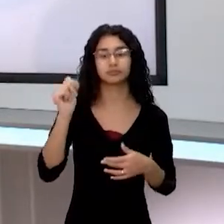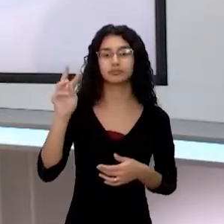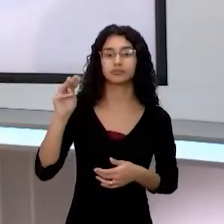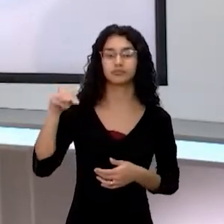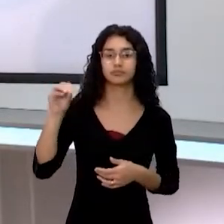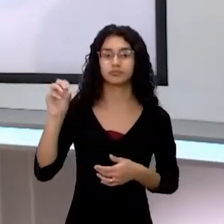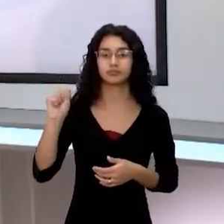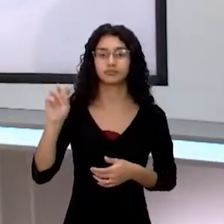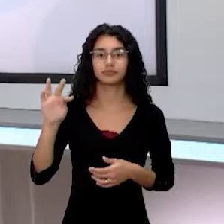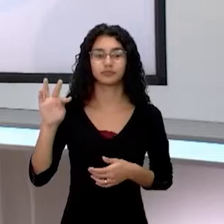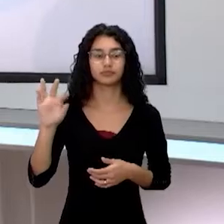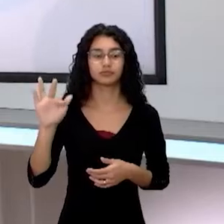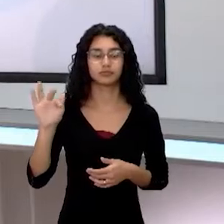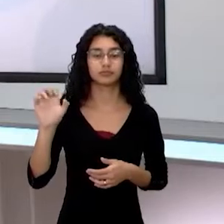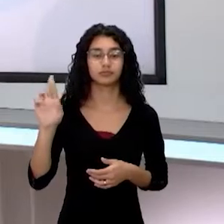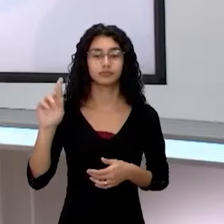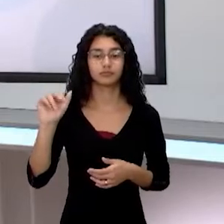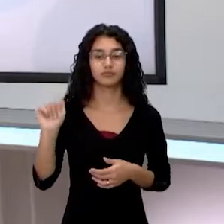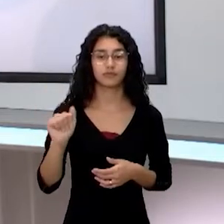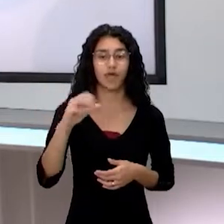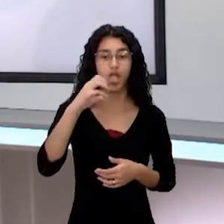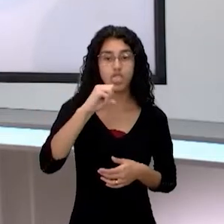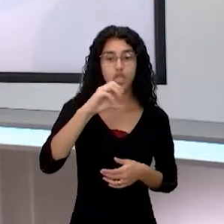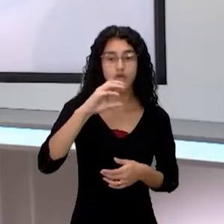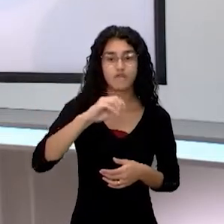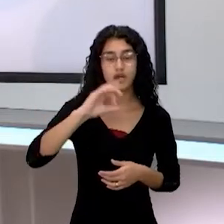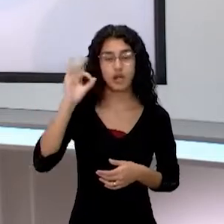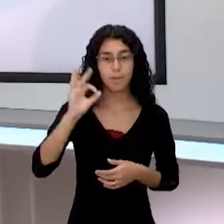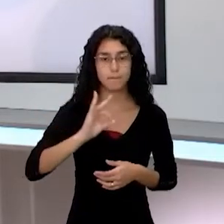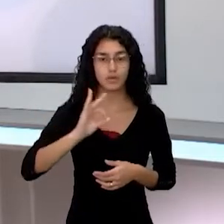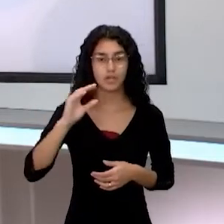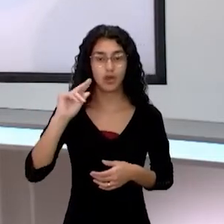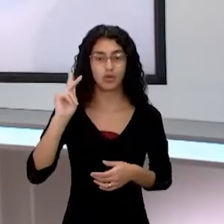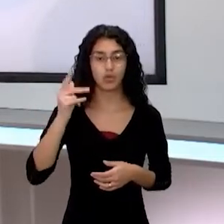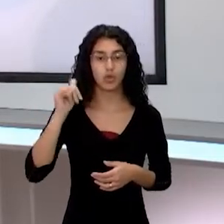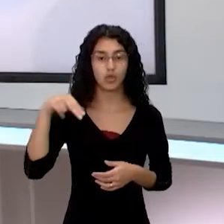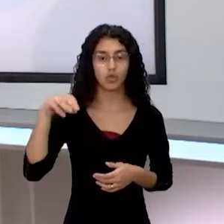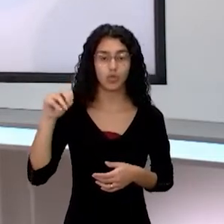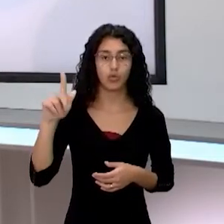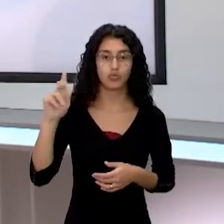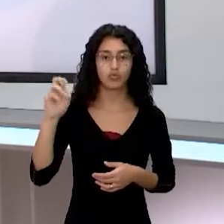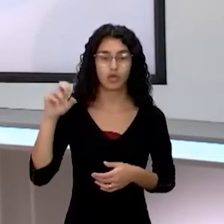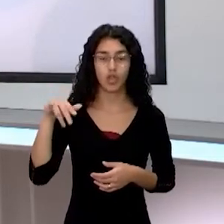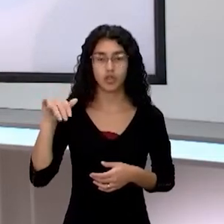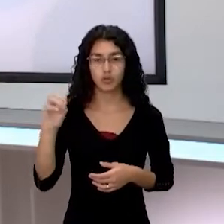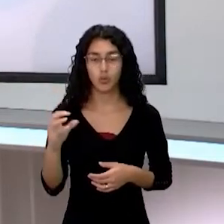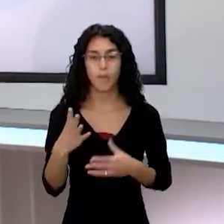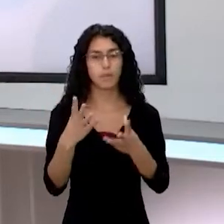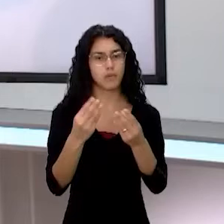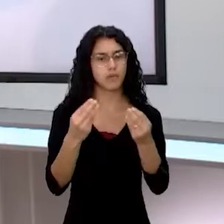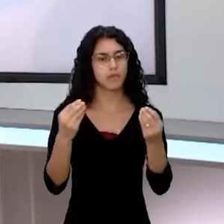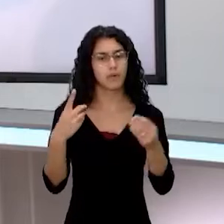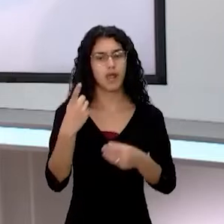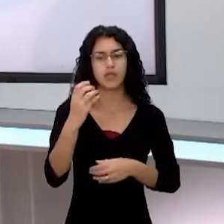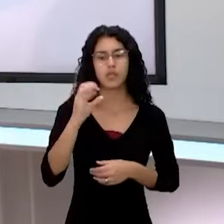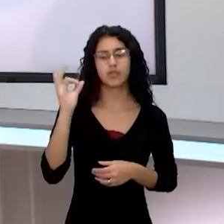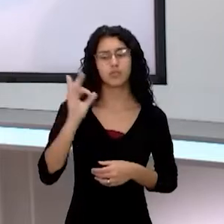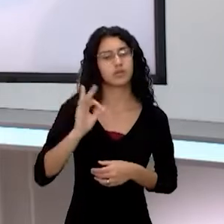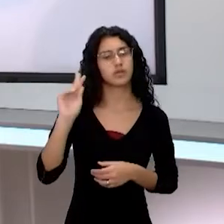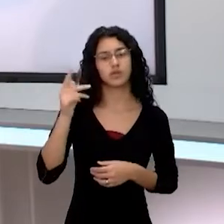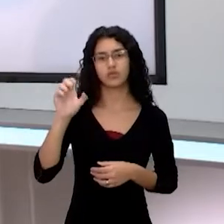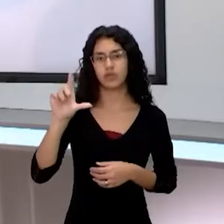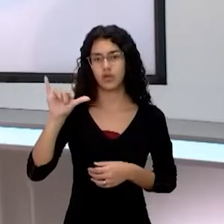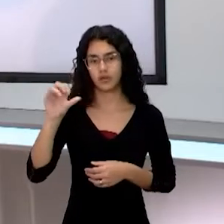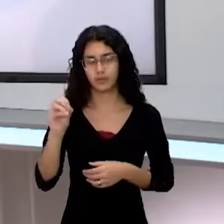de Júpiter, 90% hidrogênio. Uau. Bastante brilho. 10% de hélio só.